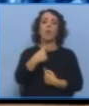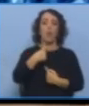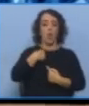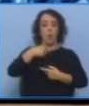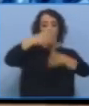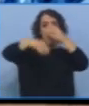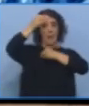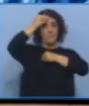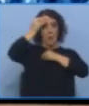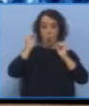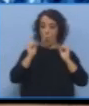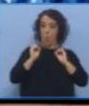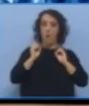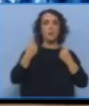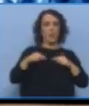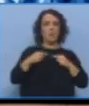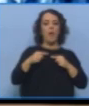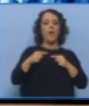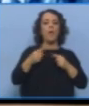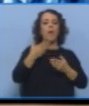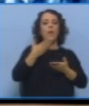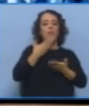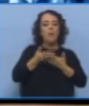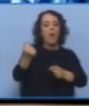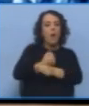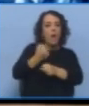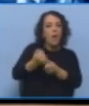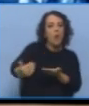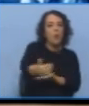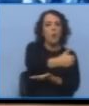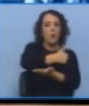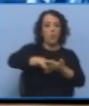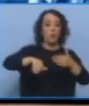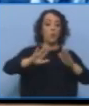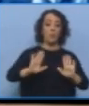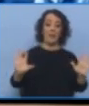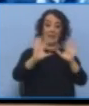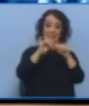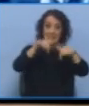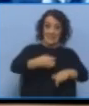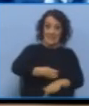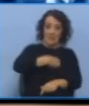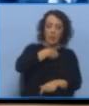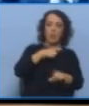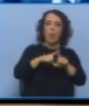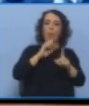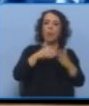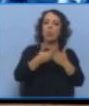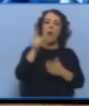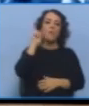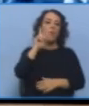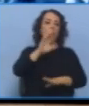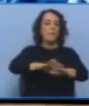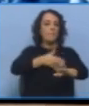aqui queremos criar valor. Queremos criar valor, distribuir de uma forma que seja justa, de uma forma que seja inclusiva e de uma forma